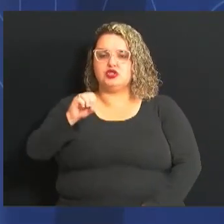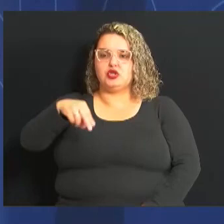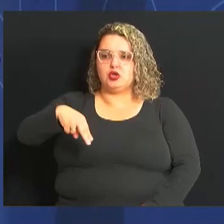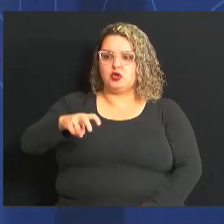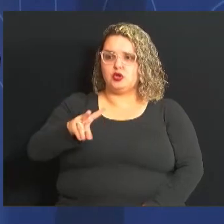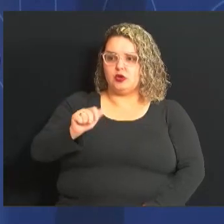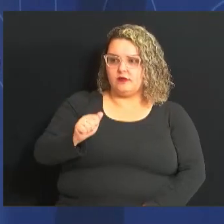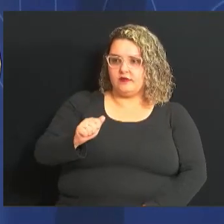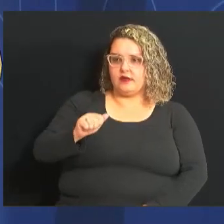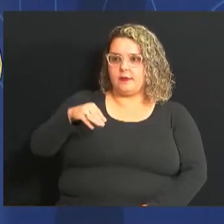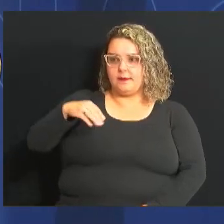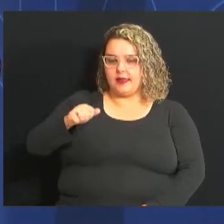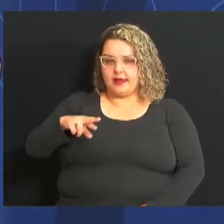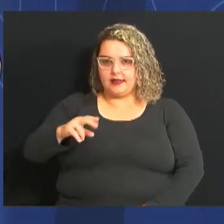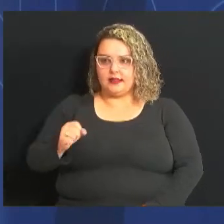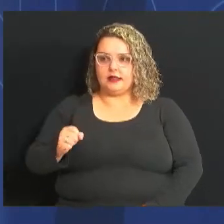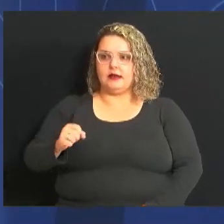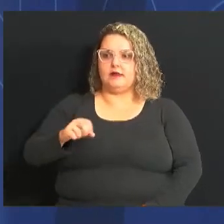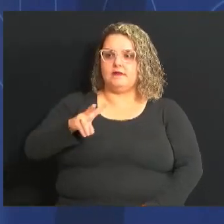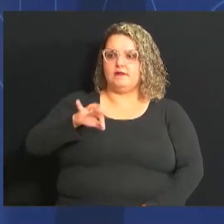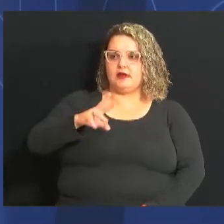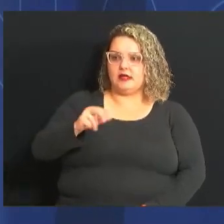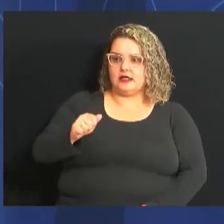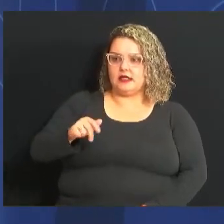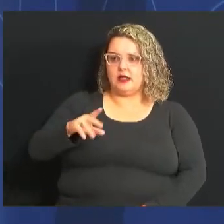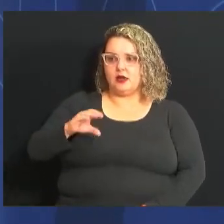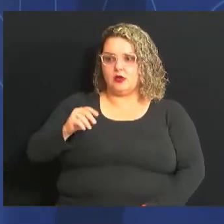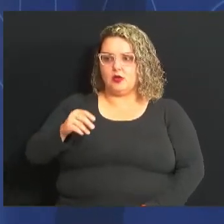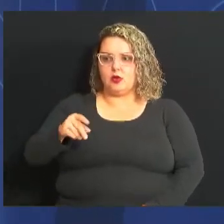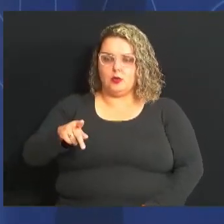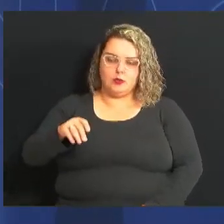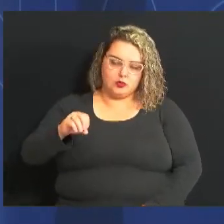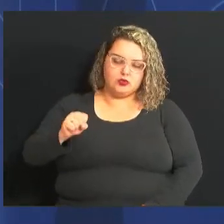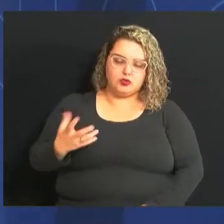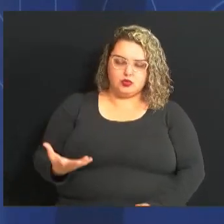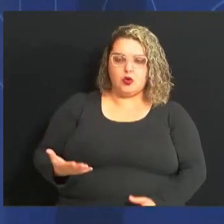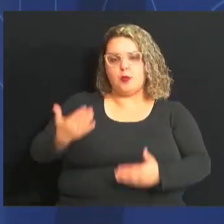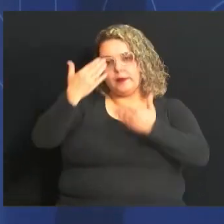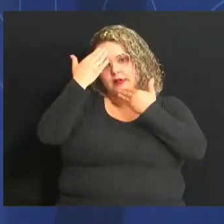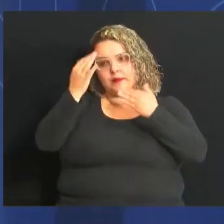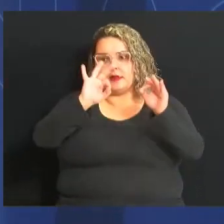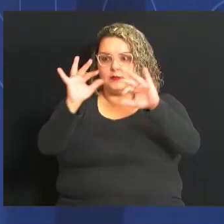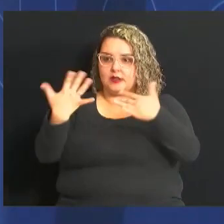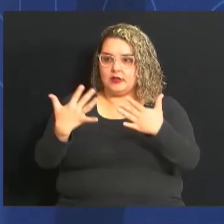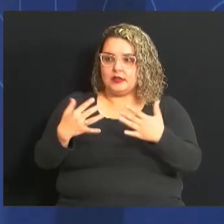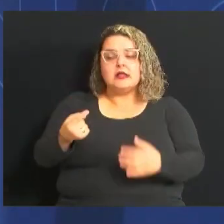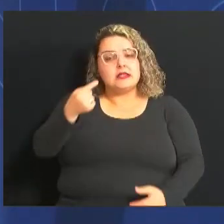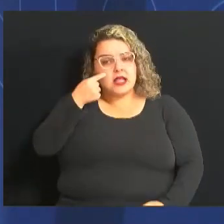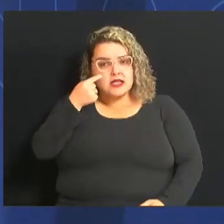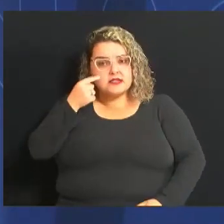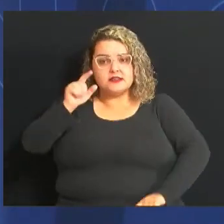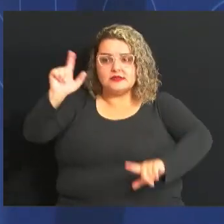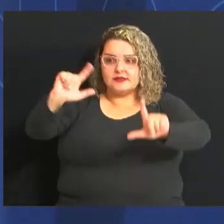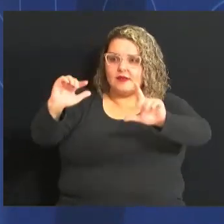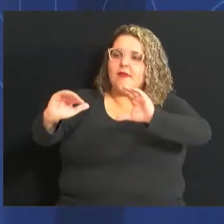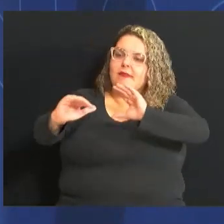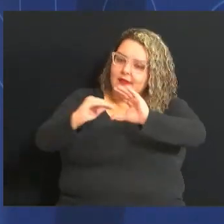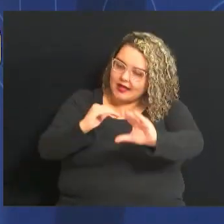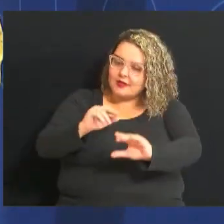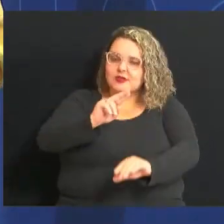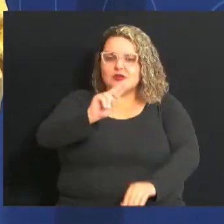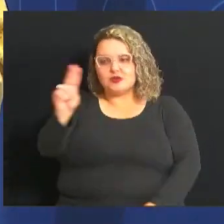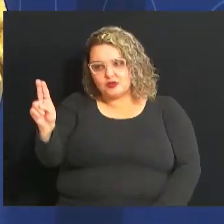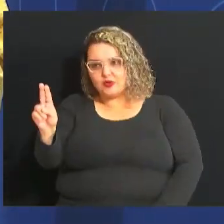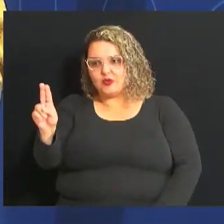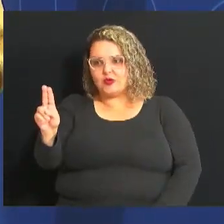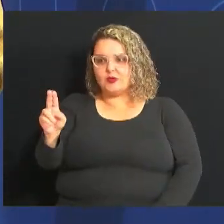Viracopos. Muito obrigado pela sua companhia, pela sua audiência. Lembrando, hein, tá assistindo o nosso telejornal? Manda pra gente o seu nome, manda